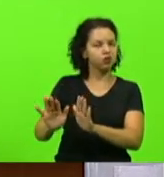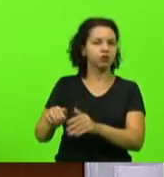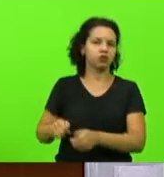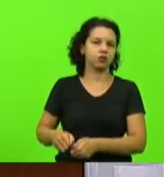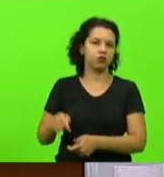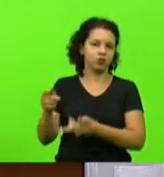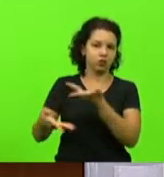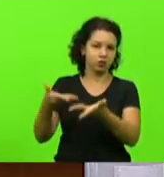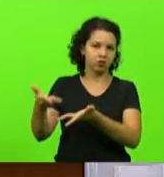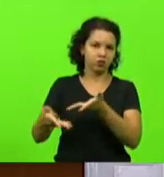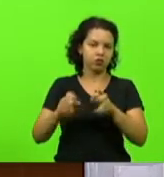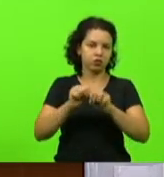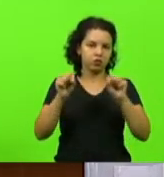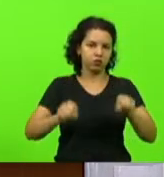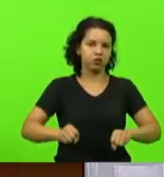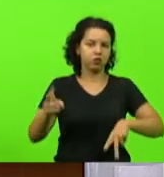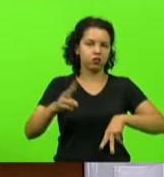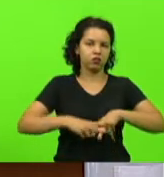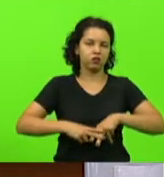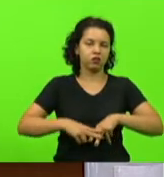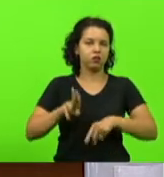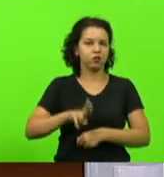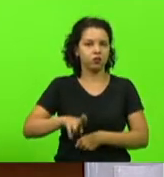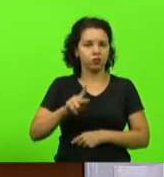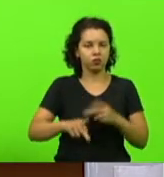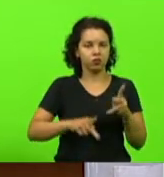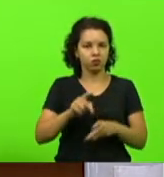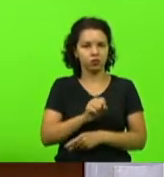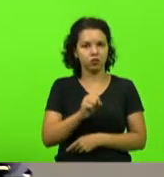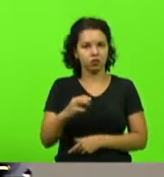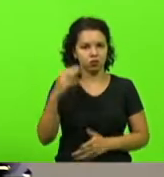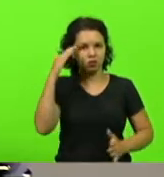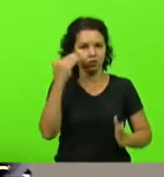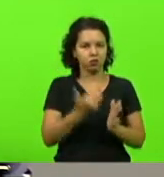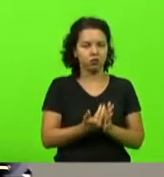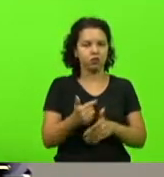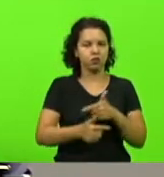mais útil para os catarinenses cumprindo essa missão.